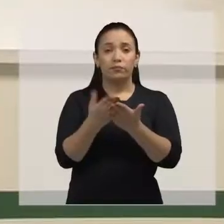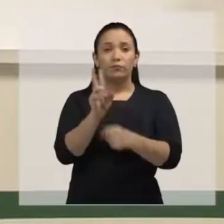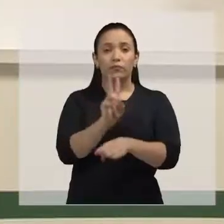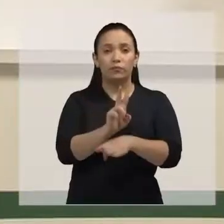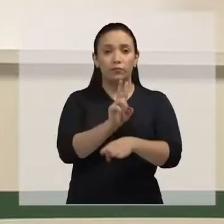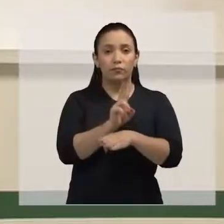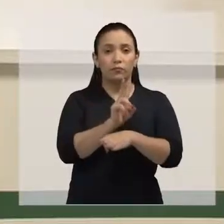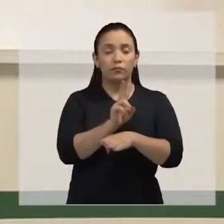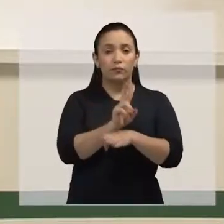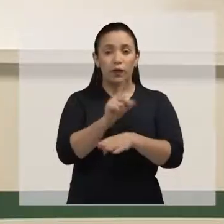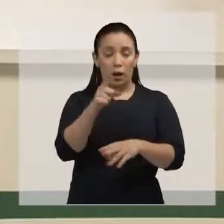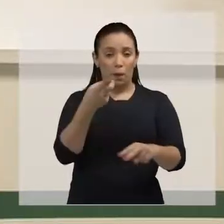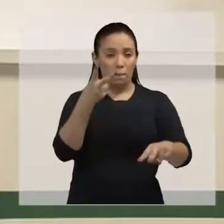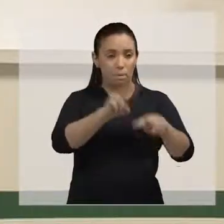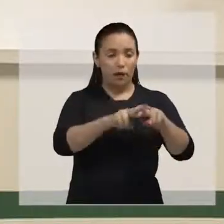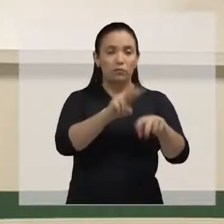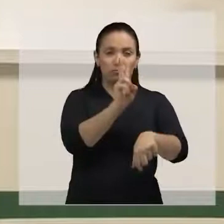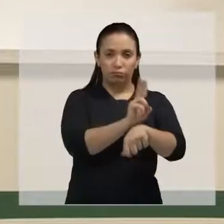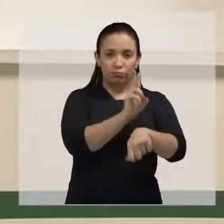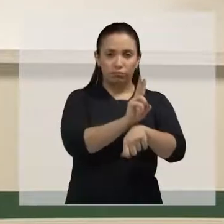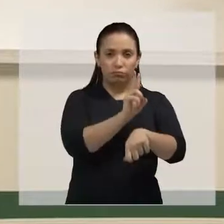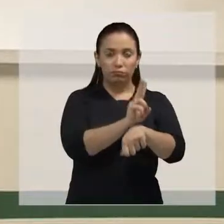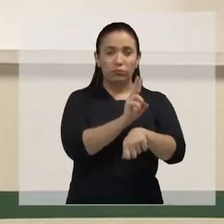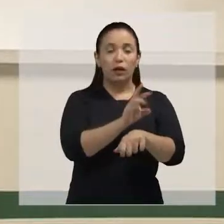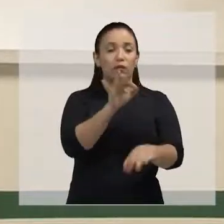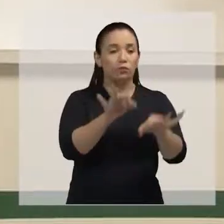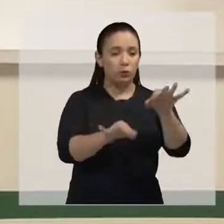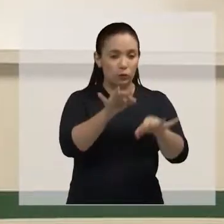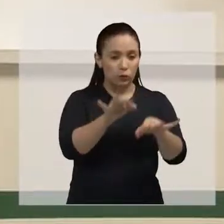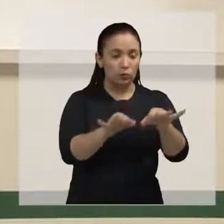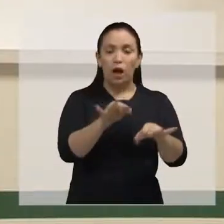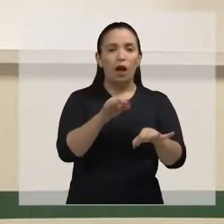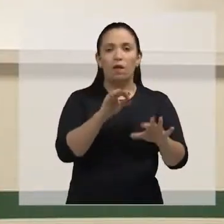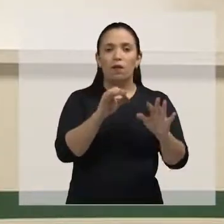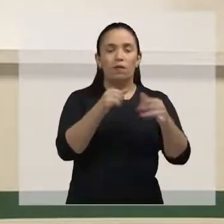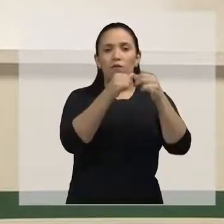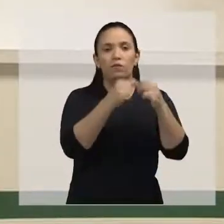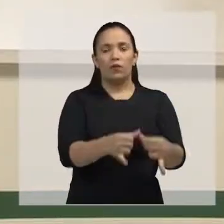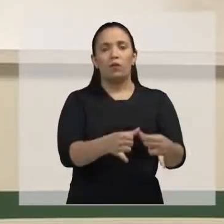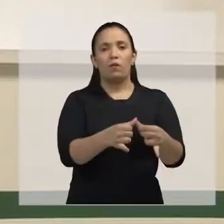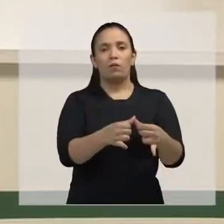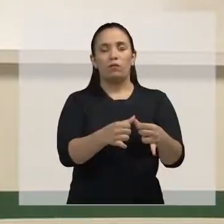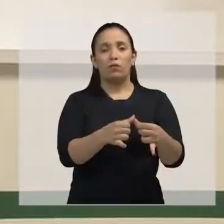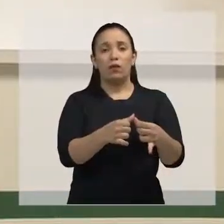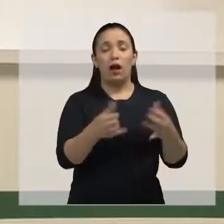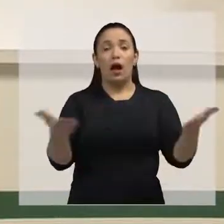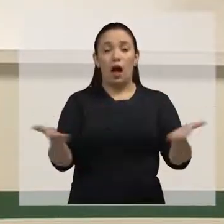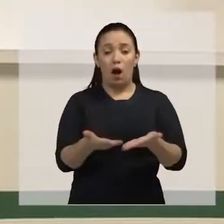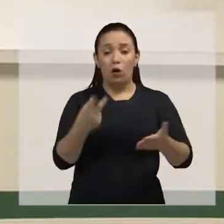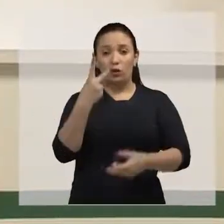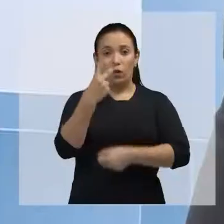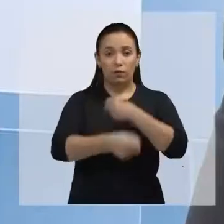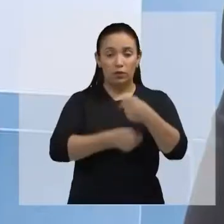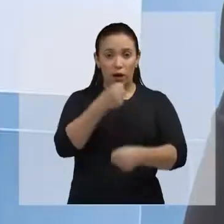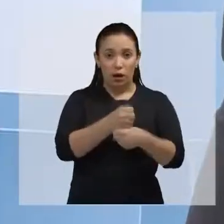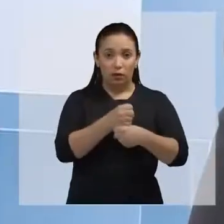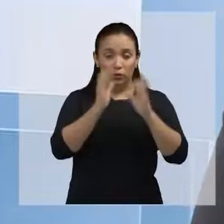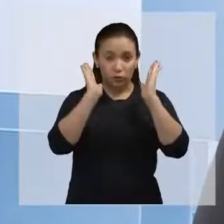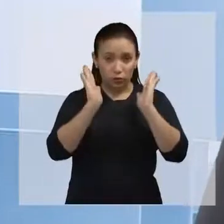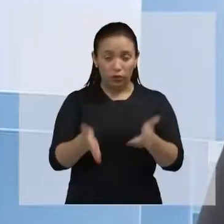com a condenação. Ele foi preso preventivamente, foi condenado e não saiu mais. Saiu agora com mais de 2